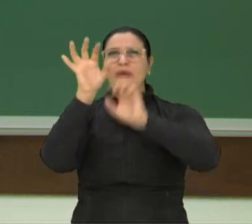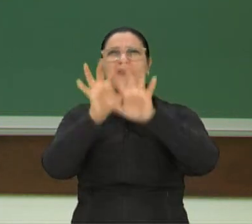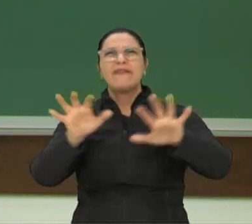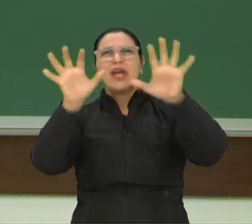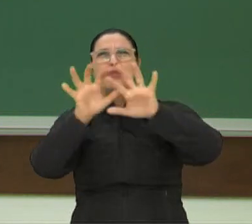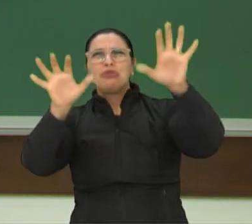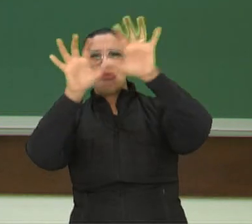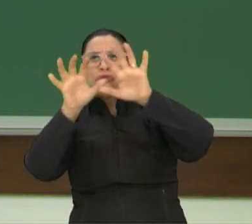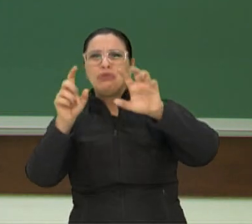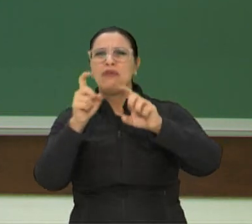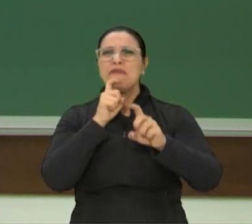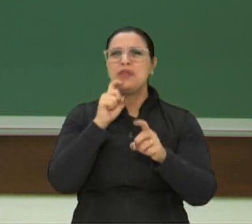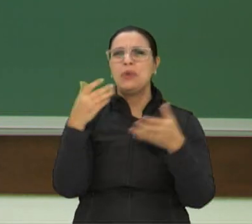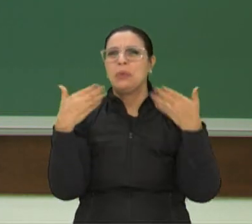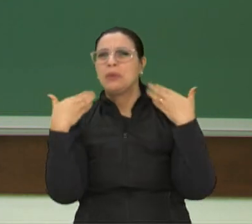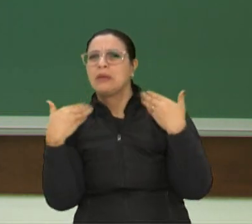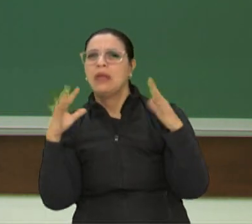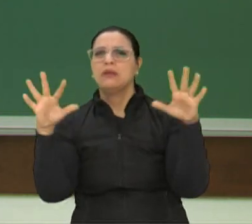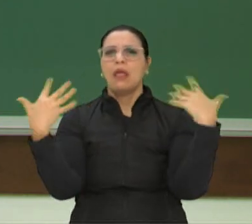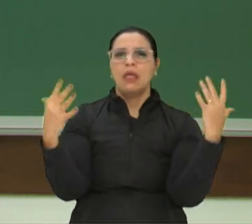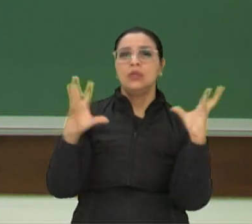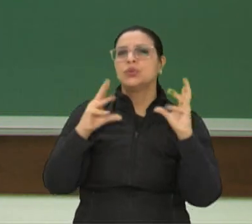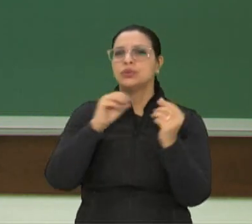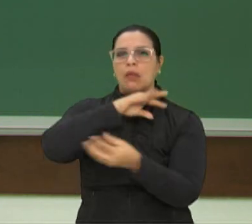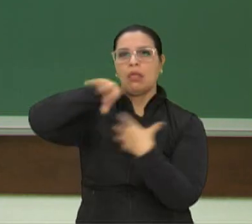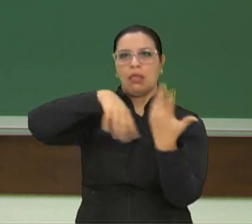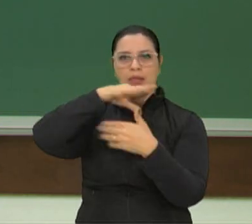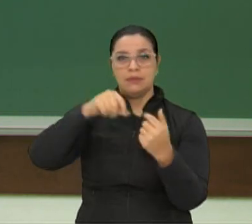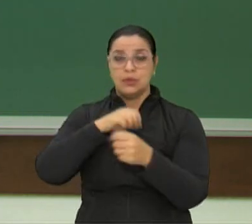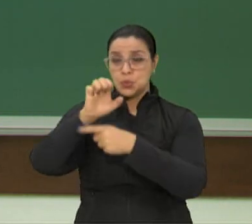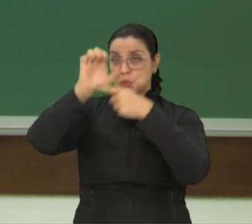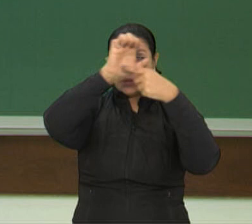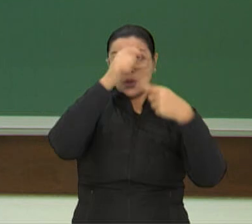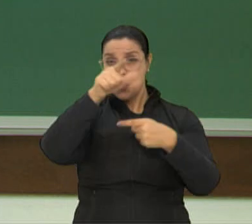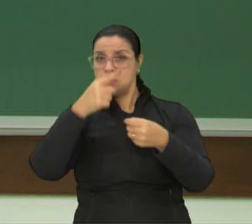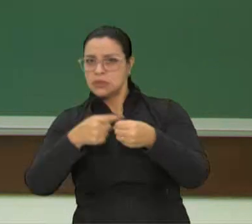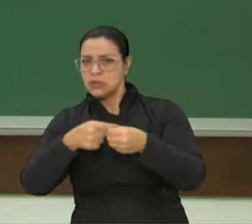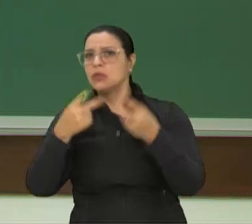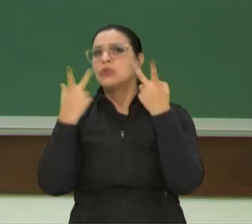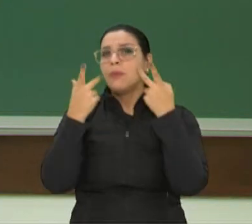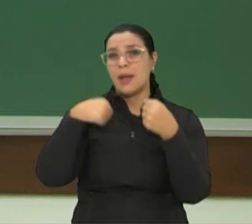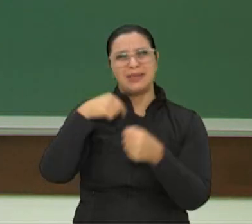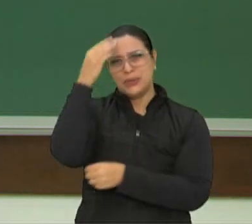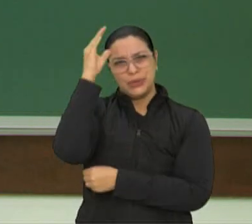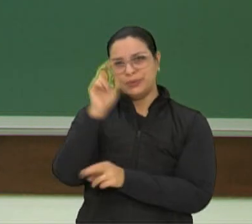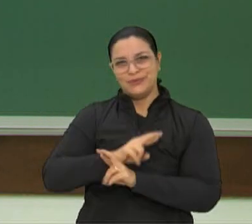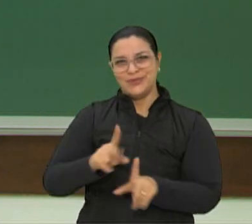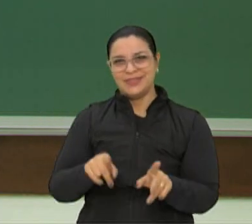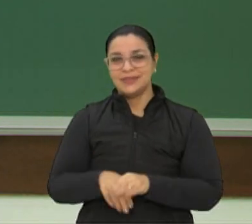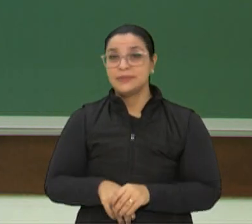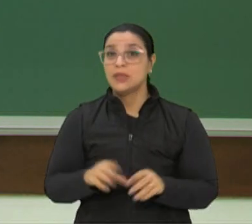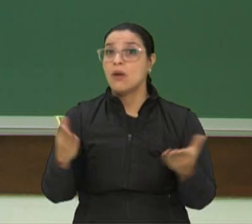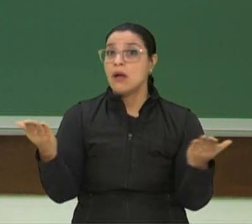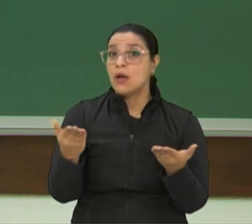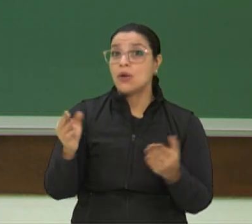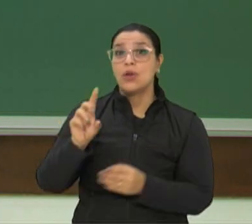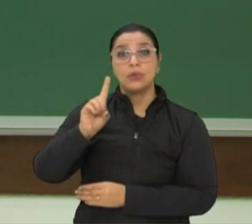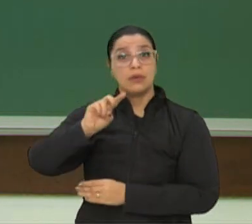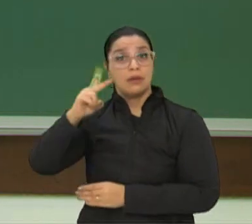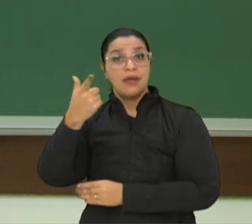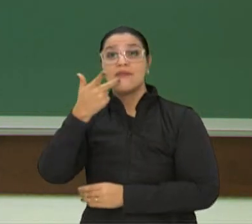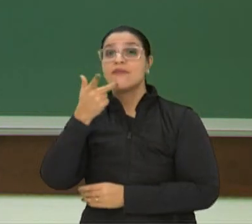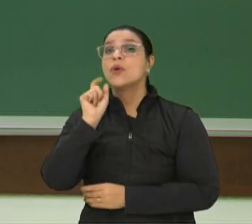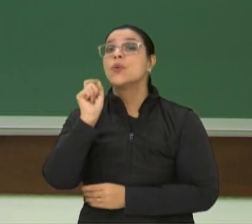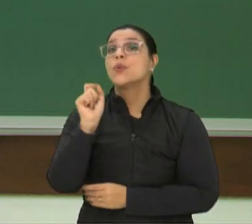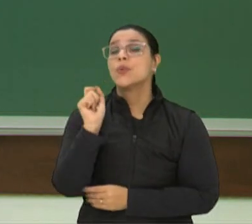fazer 4 estações no mesmo dia, Se tiver em Curitiba vai ser isso, Nos outros estados, nas outras cidades pode ser que não seja, O Hume, vai dizer o